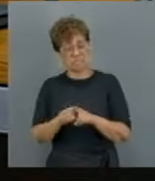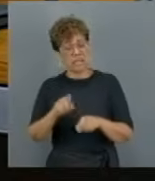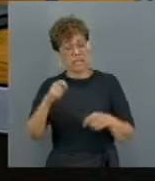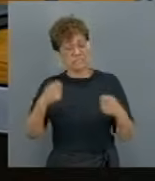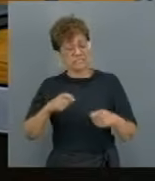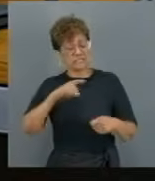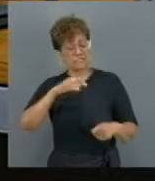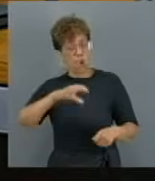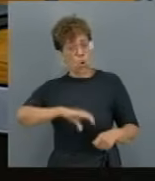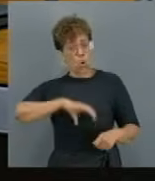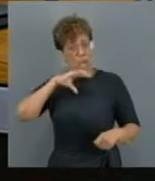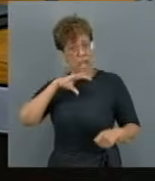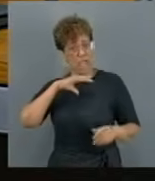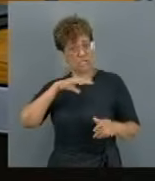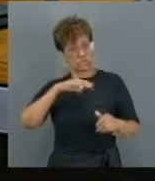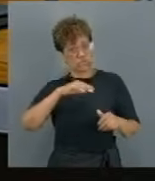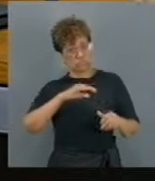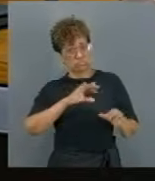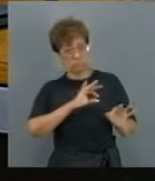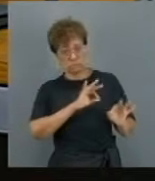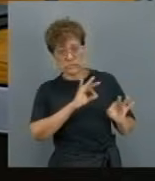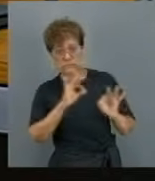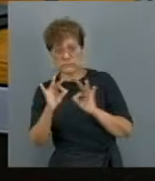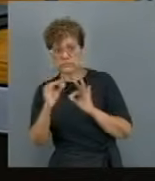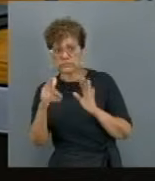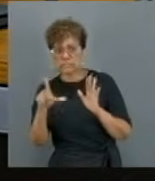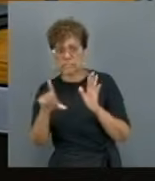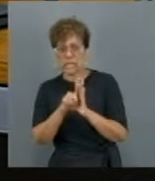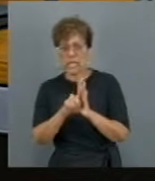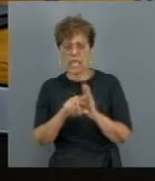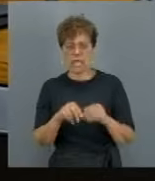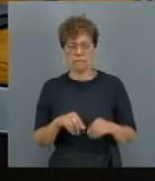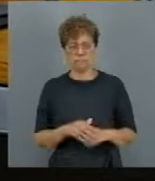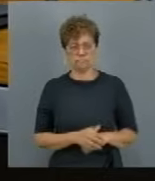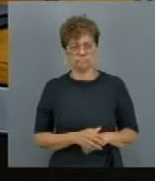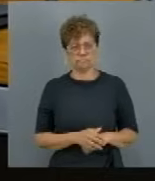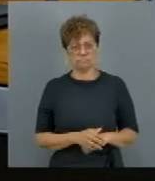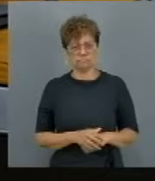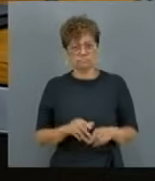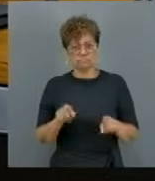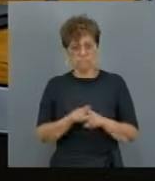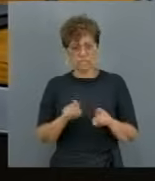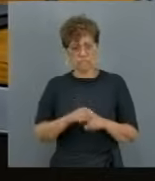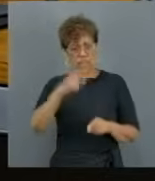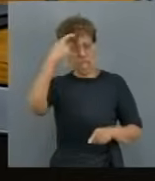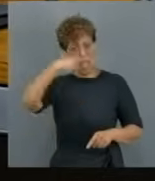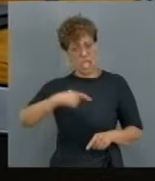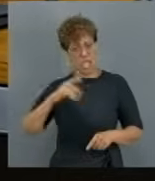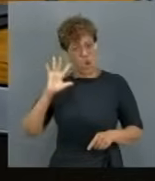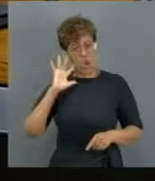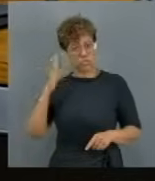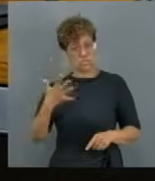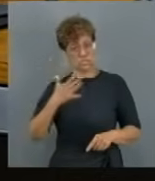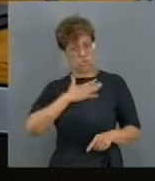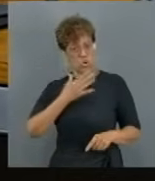seguir a lei. E me permita falar sobre um ato recente que eu fui o autor.